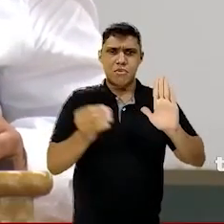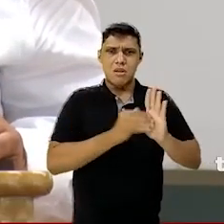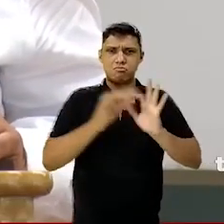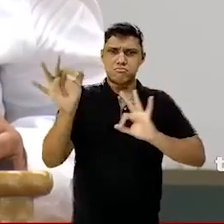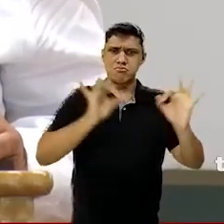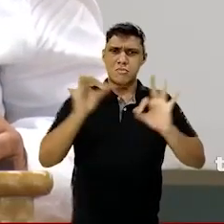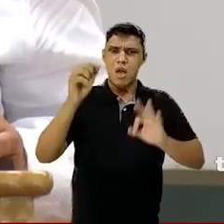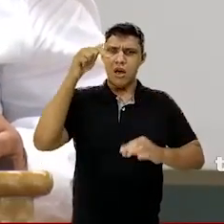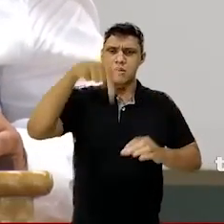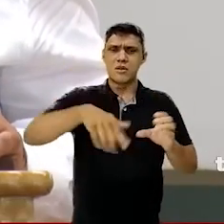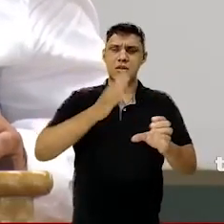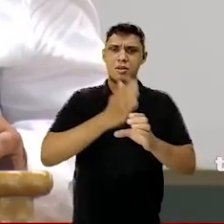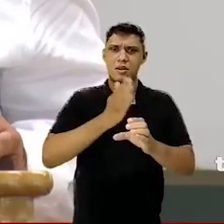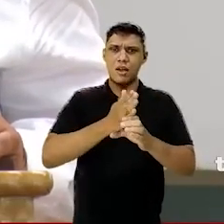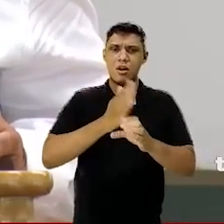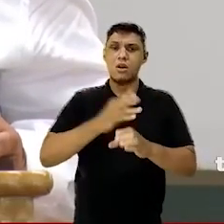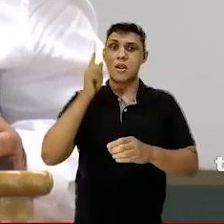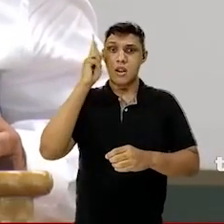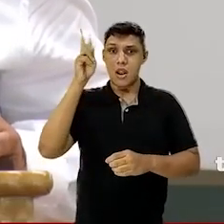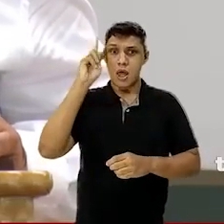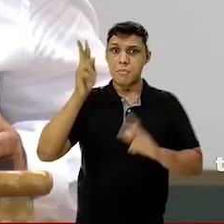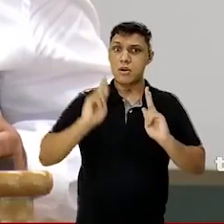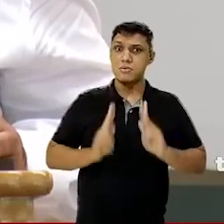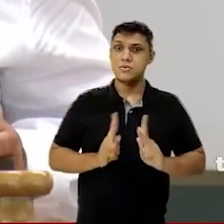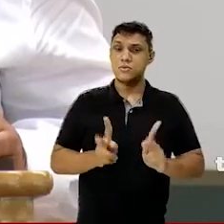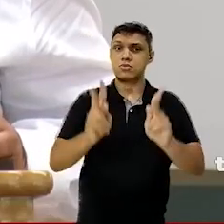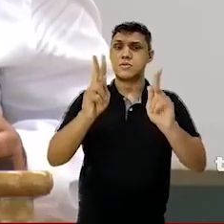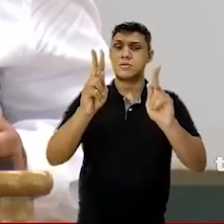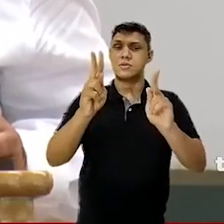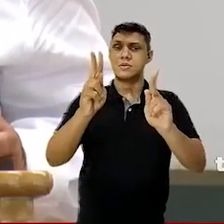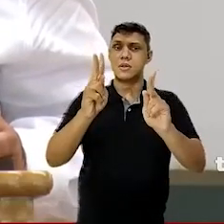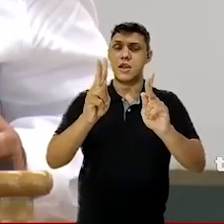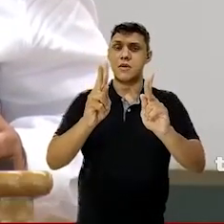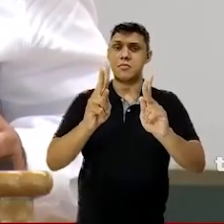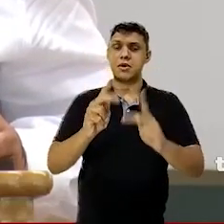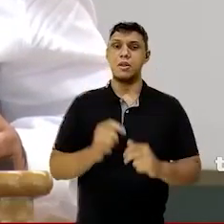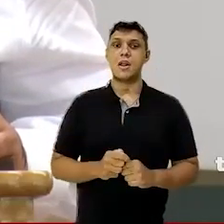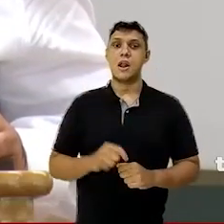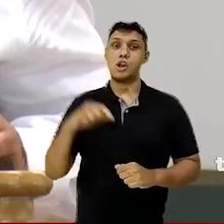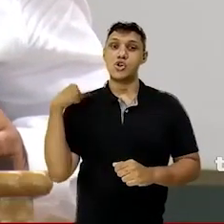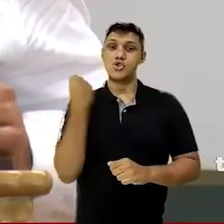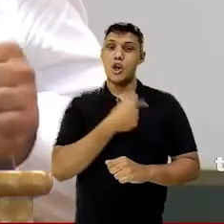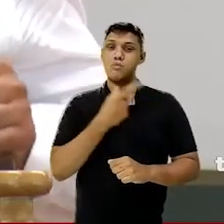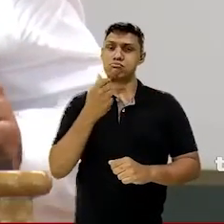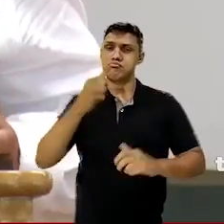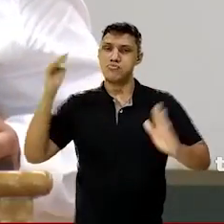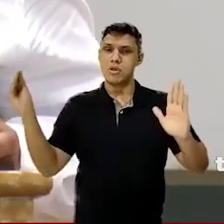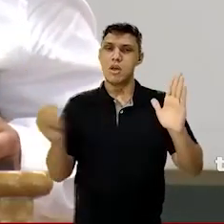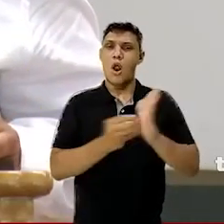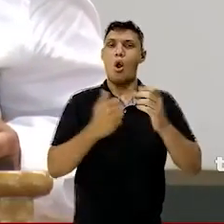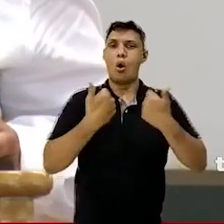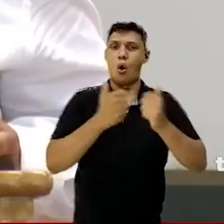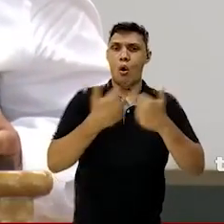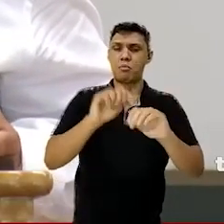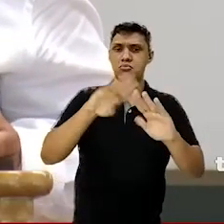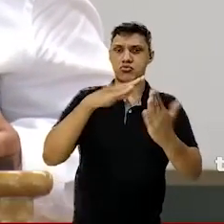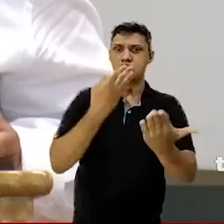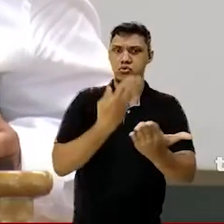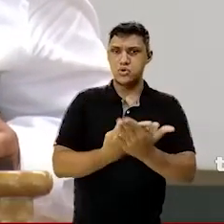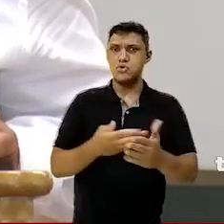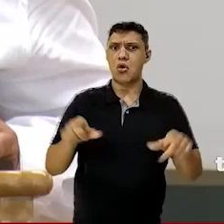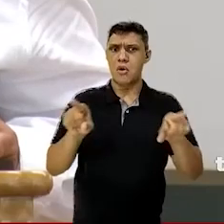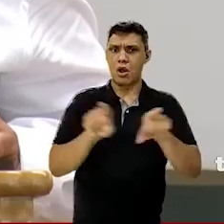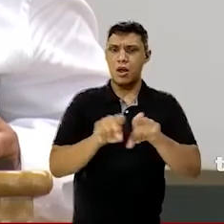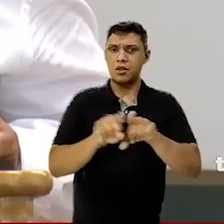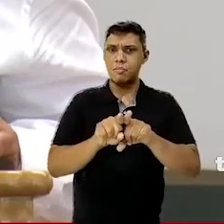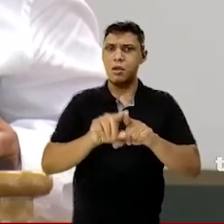município, sempre lembrando de cada segmento. Viabilizamos emendas para ônibus escolar, para educação, viabilizamos